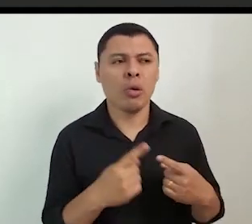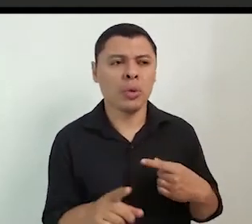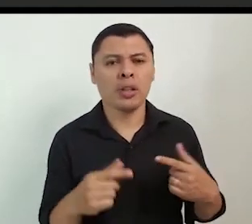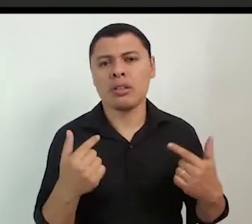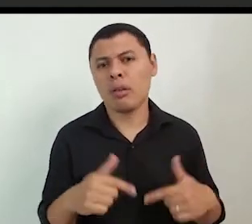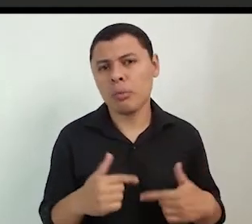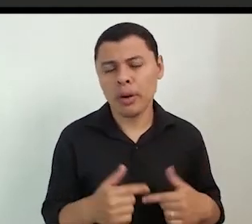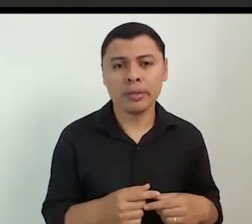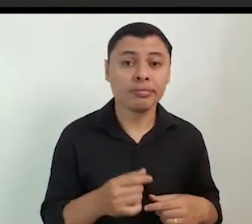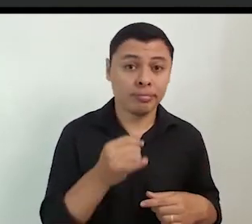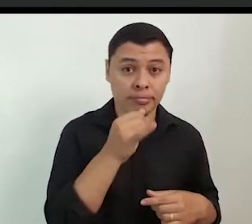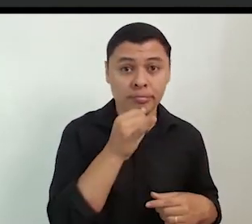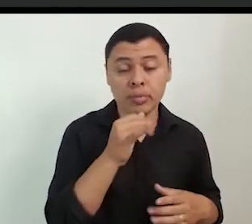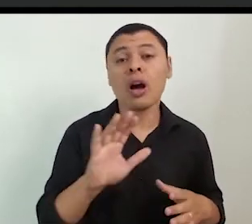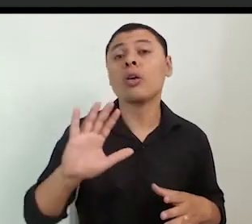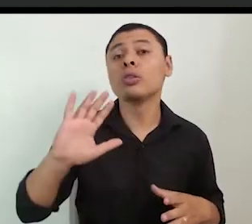reação quando muitos recrutadores